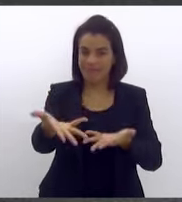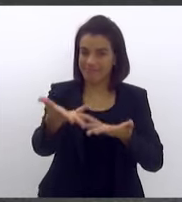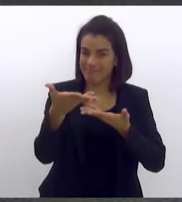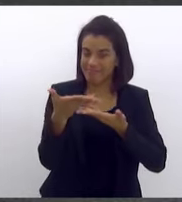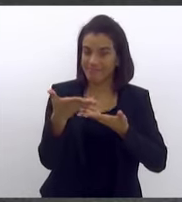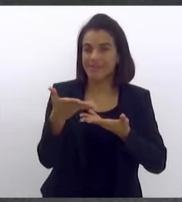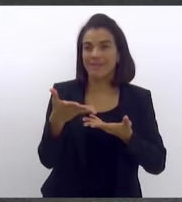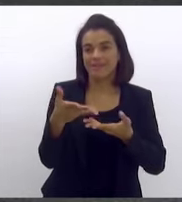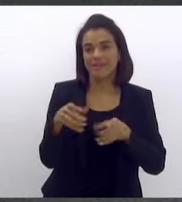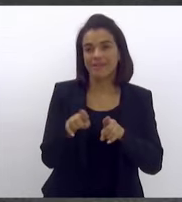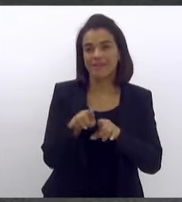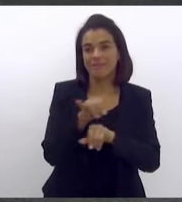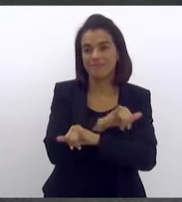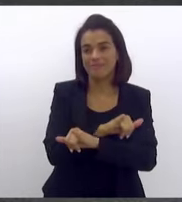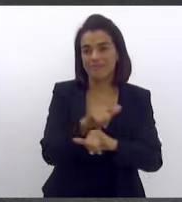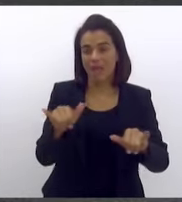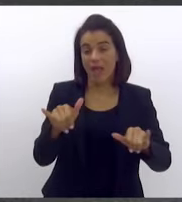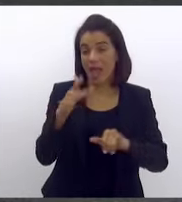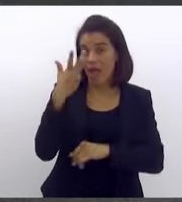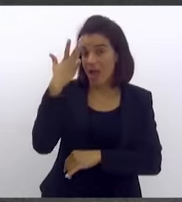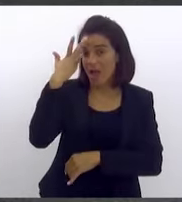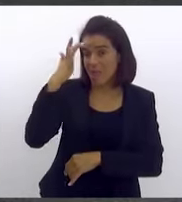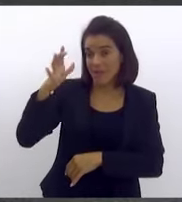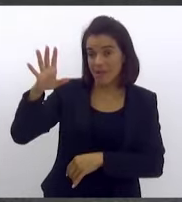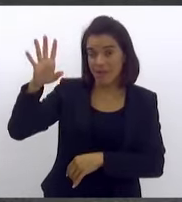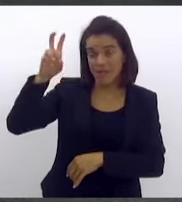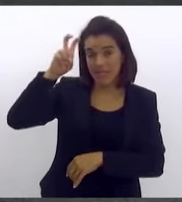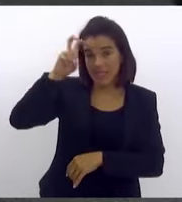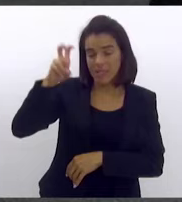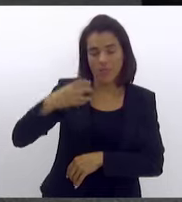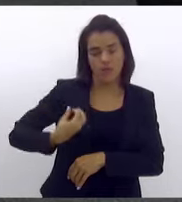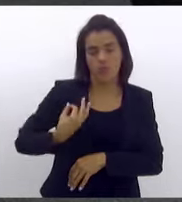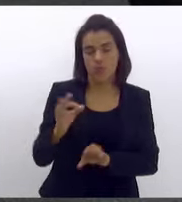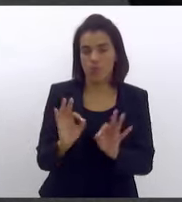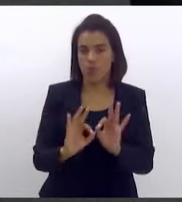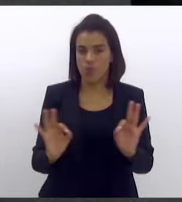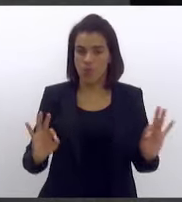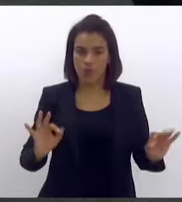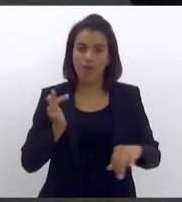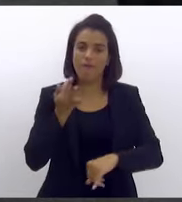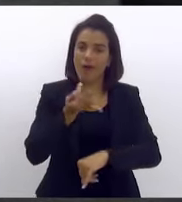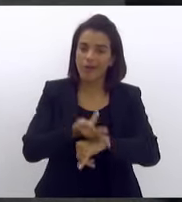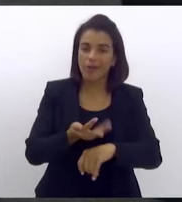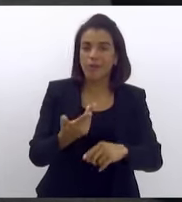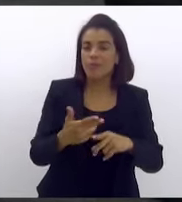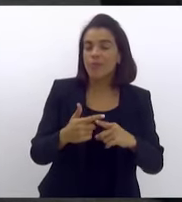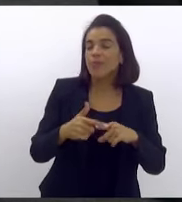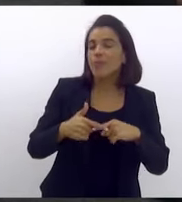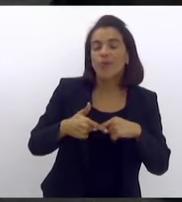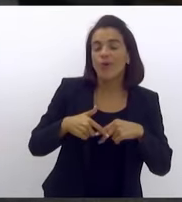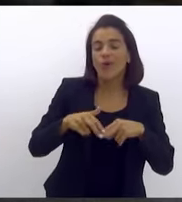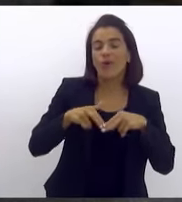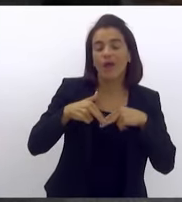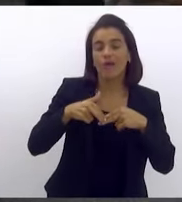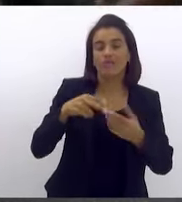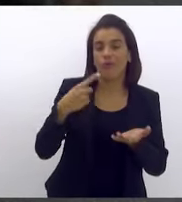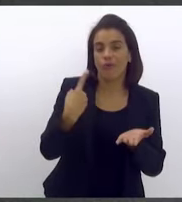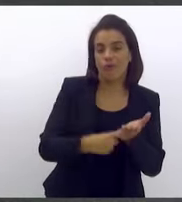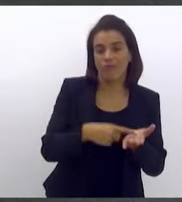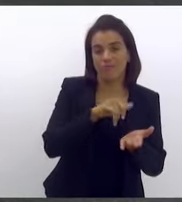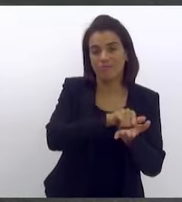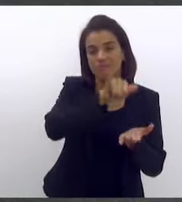deixo registrado aqui que eu não estarei nem amanhã, nem depois de amanhã, no plenário, porque estarei no compromisso na